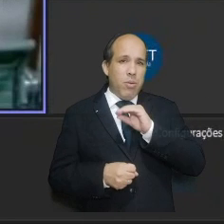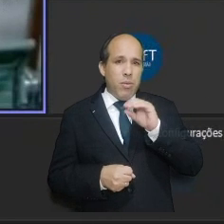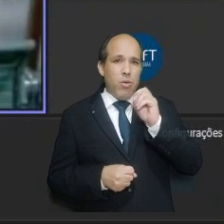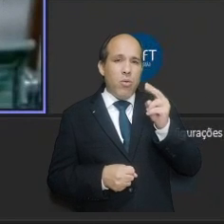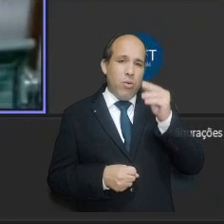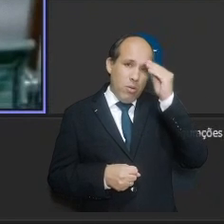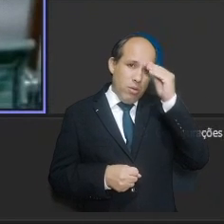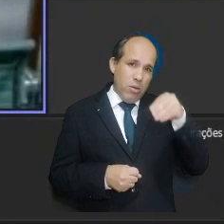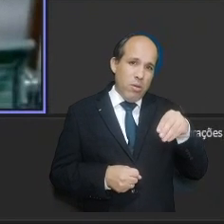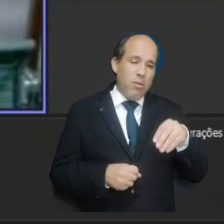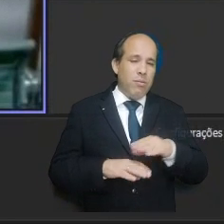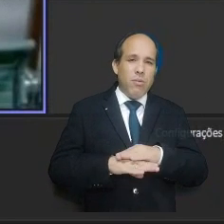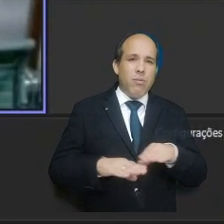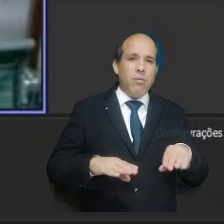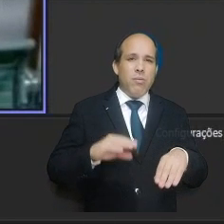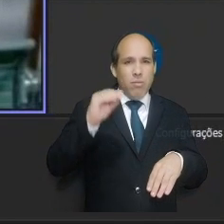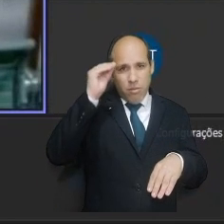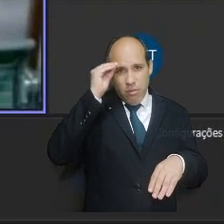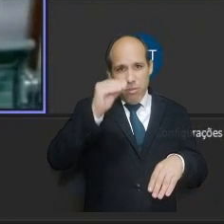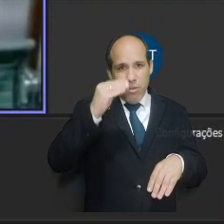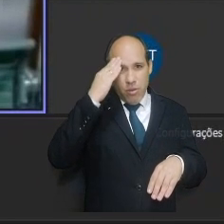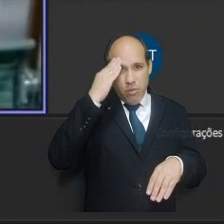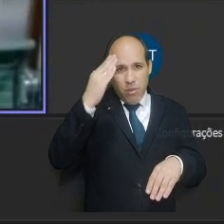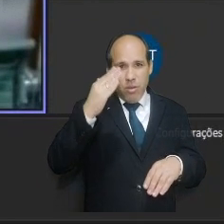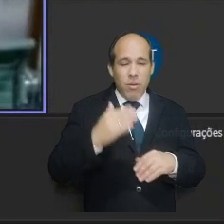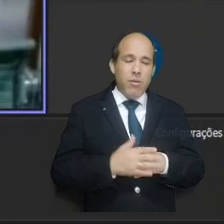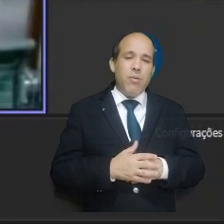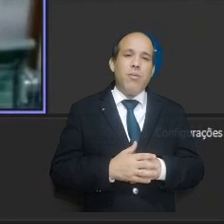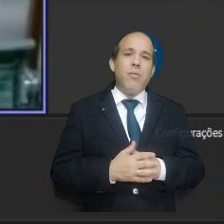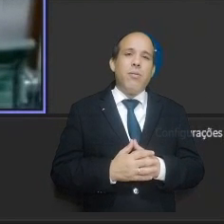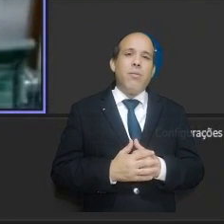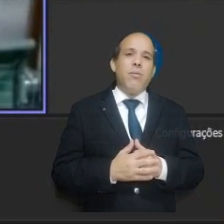uso da sustentação oral ou declina? Vou declinar.